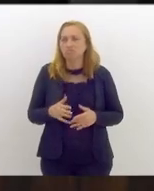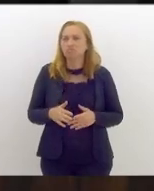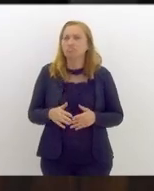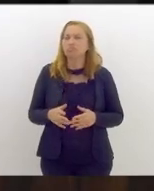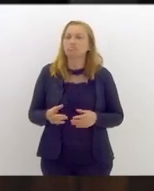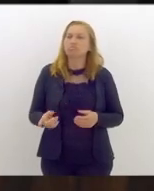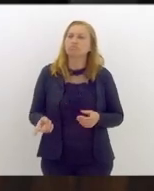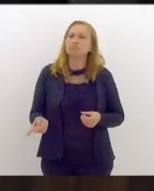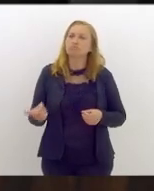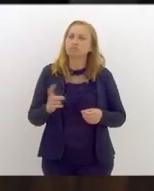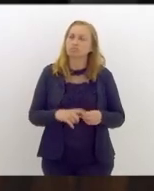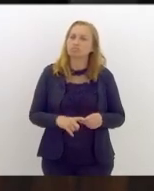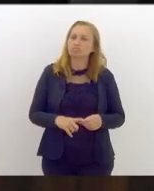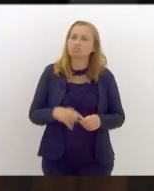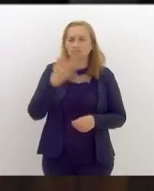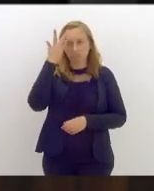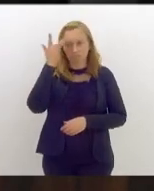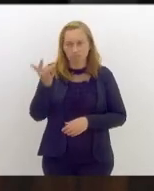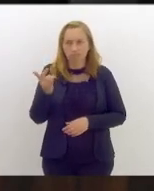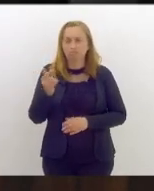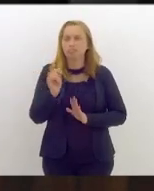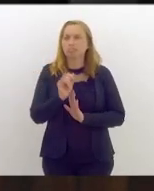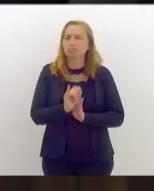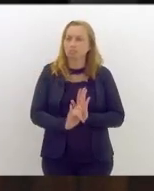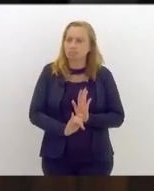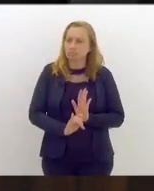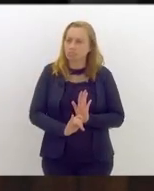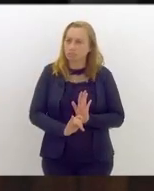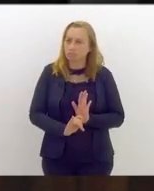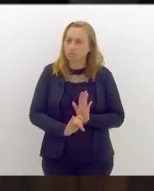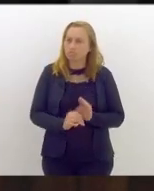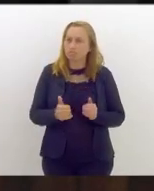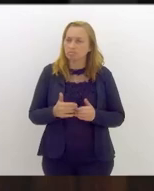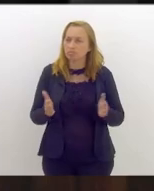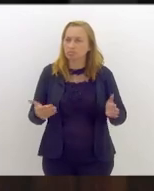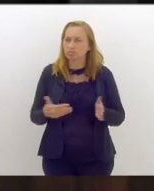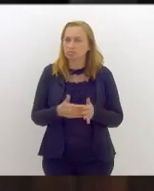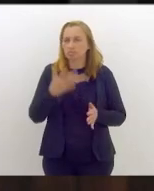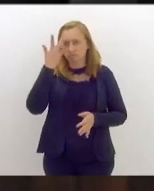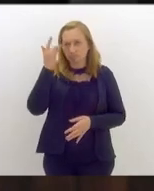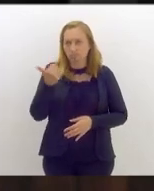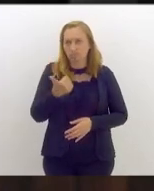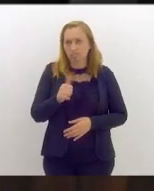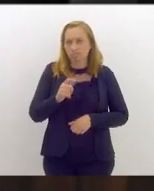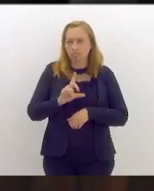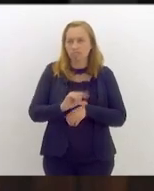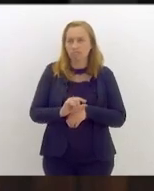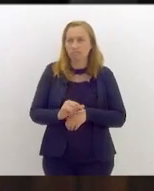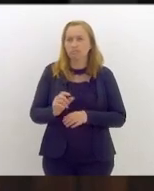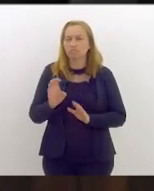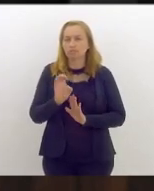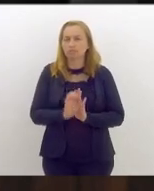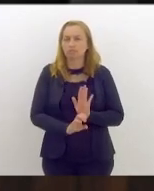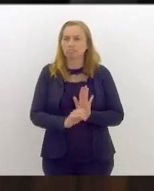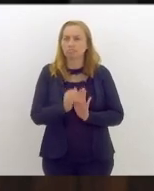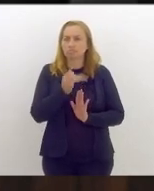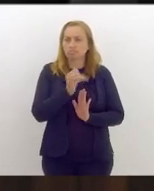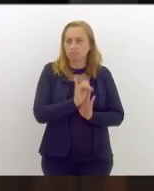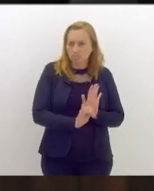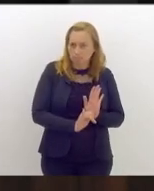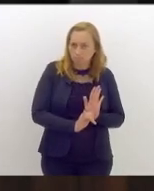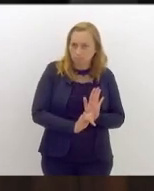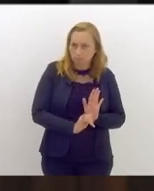republicar uma falta de amanhã com relatório a gente reabre até amanhã 11 horas emendas tanto no relatório